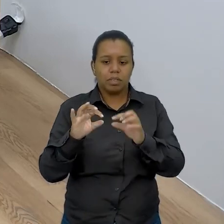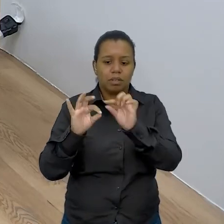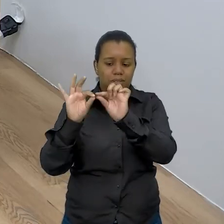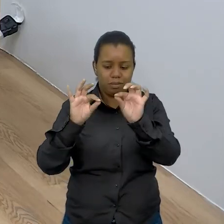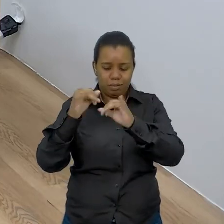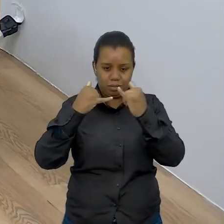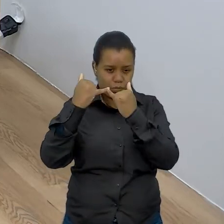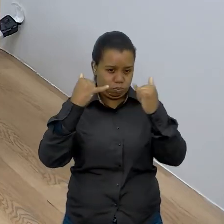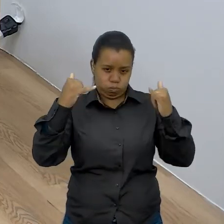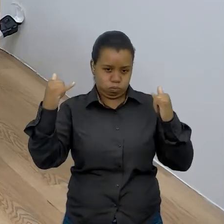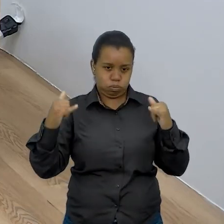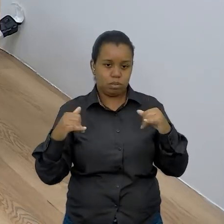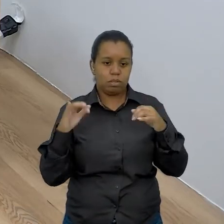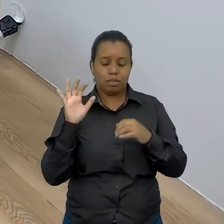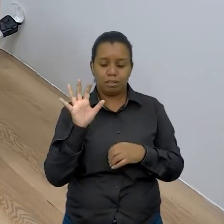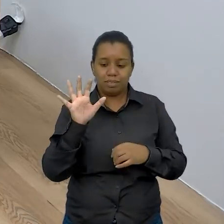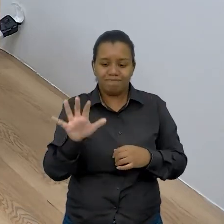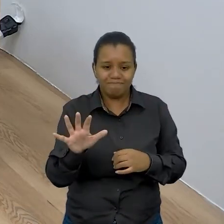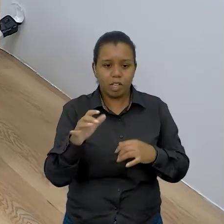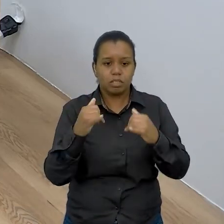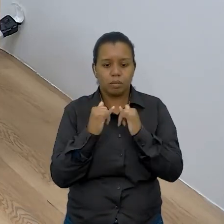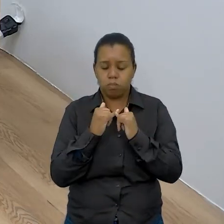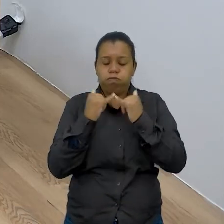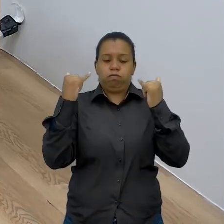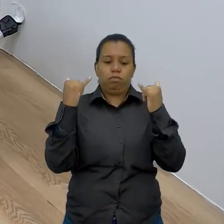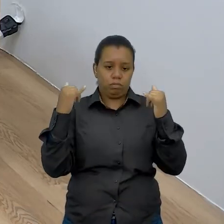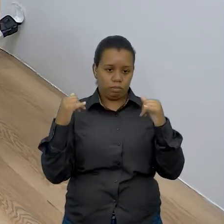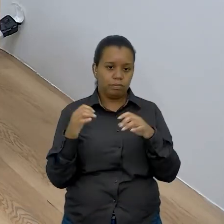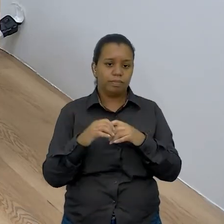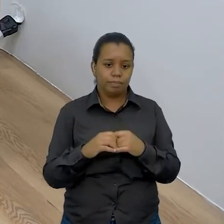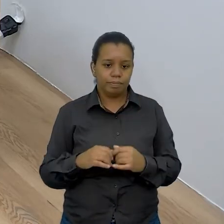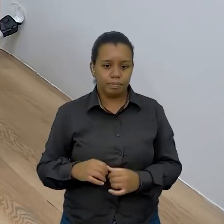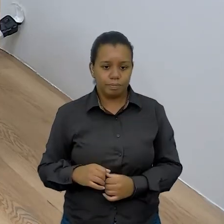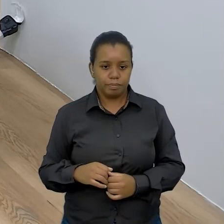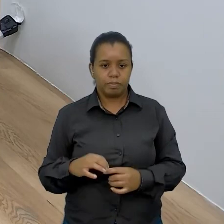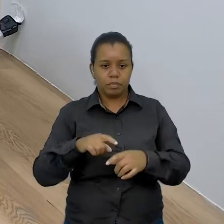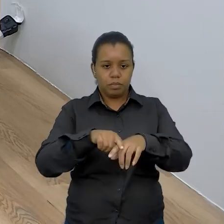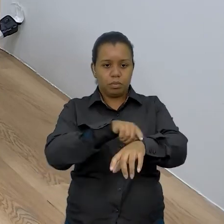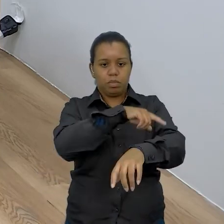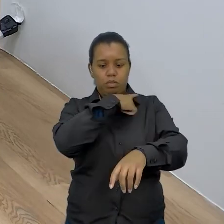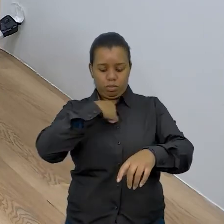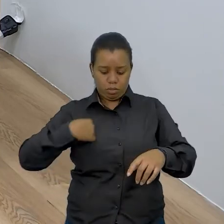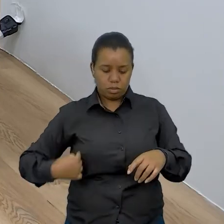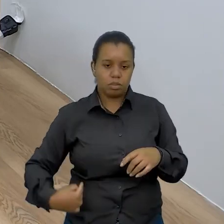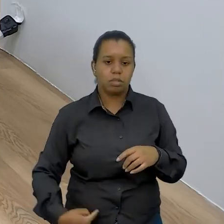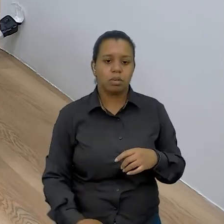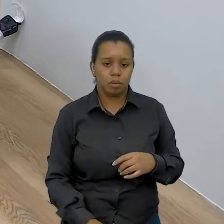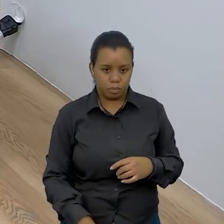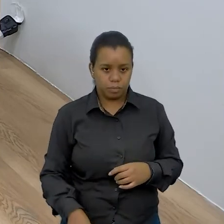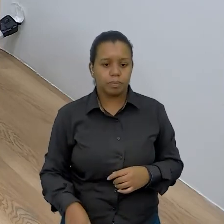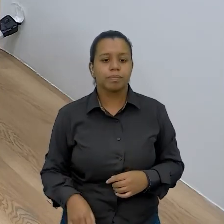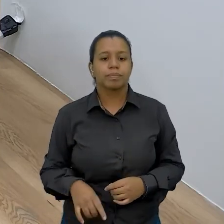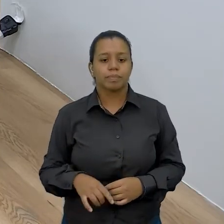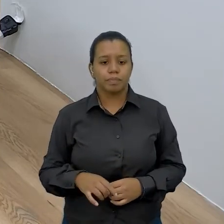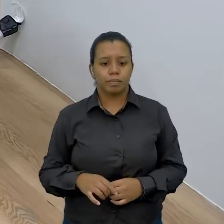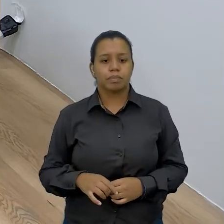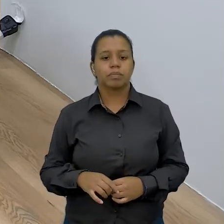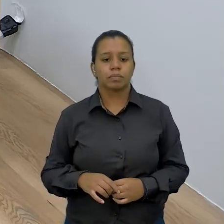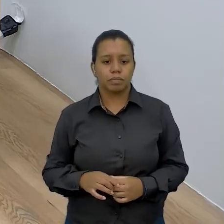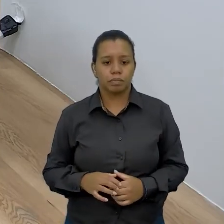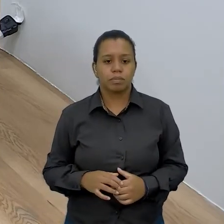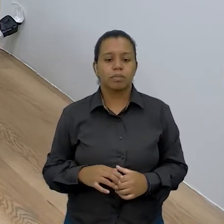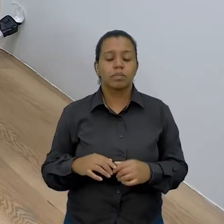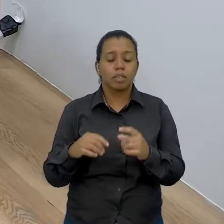onde correr, e quando você encosta, você funciona como um fio, né? Então, os elétrons passam pelo seu corpo, como se você